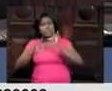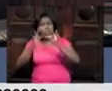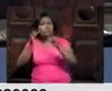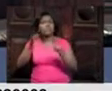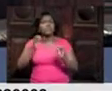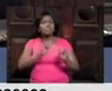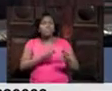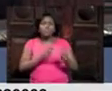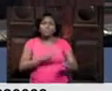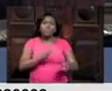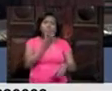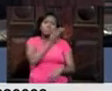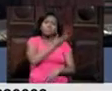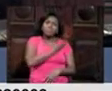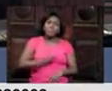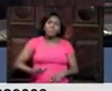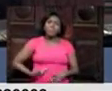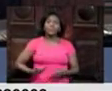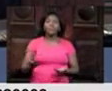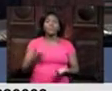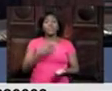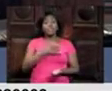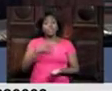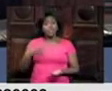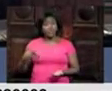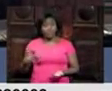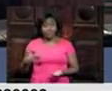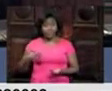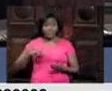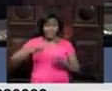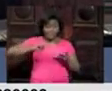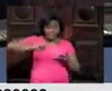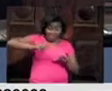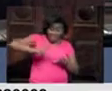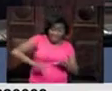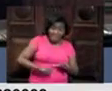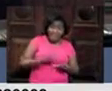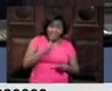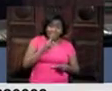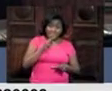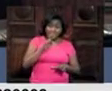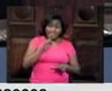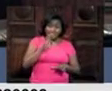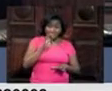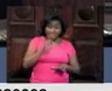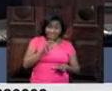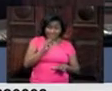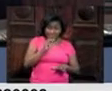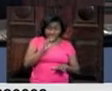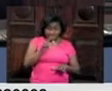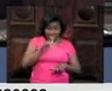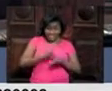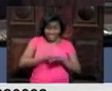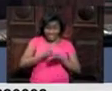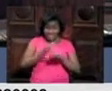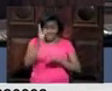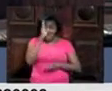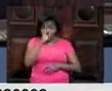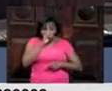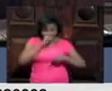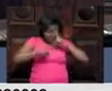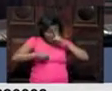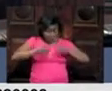em saúde, pois o pré-sal e a gestão do pré-sal, sob o controle do Brasil, do Estado brasileiro, do seu povo, de